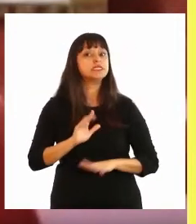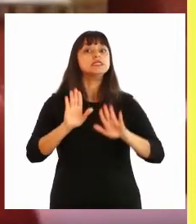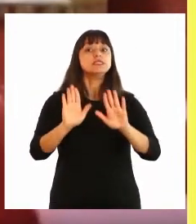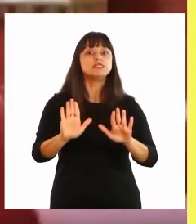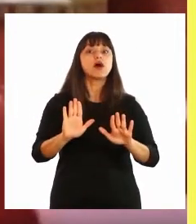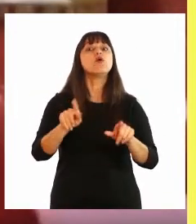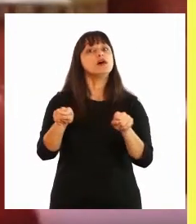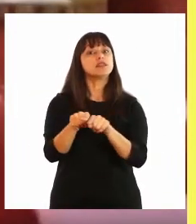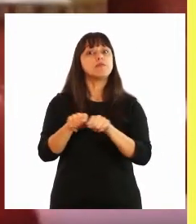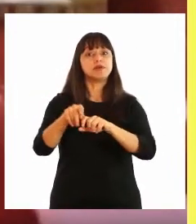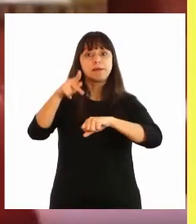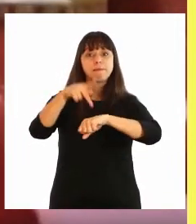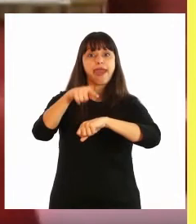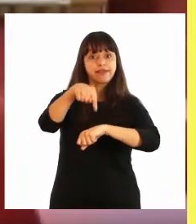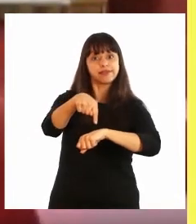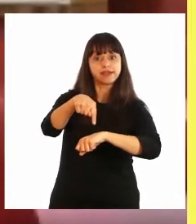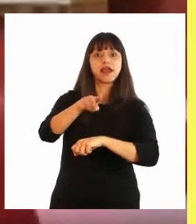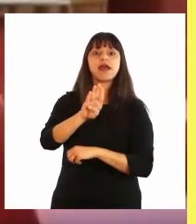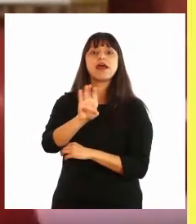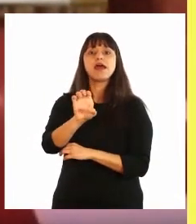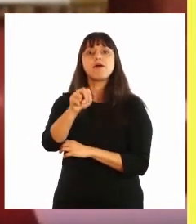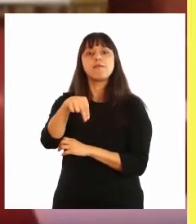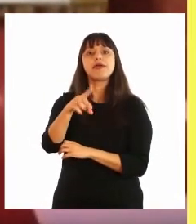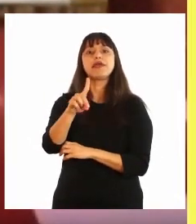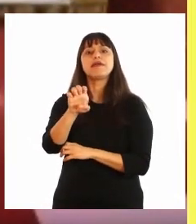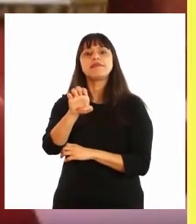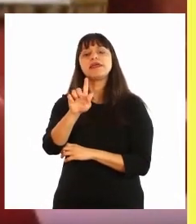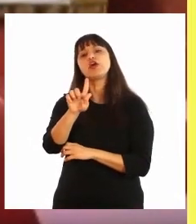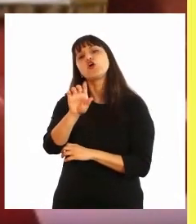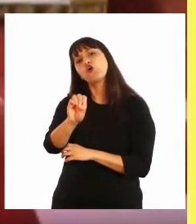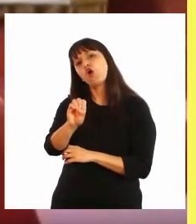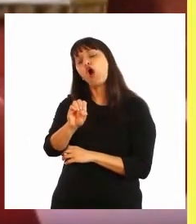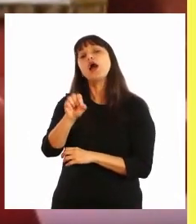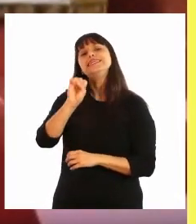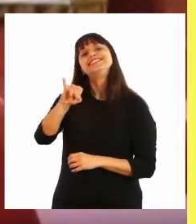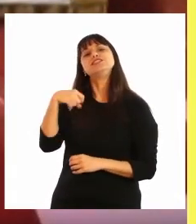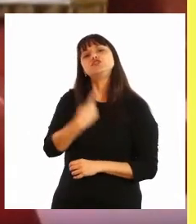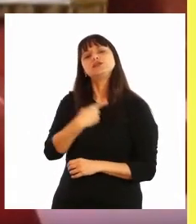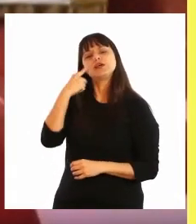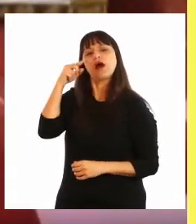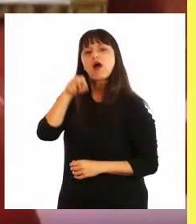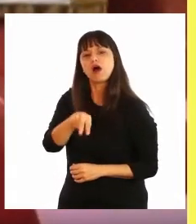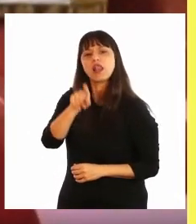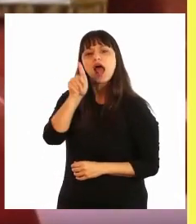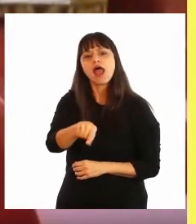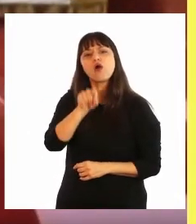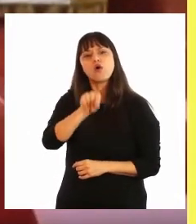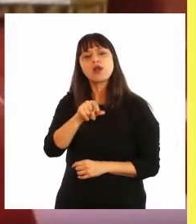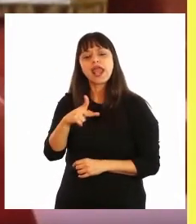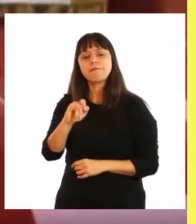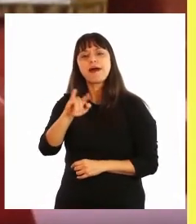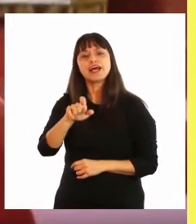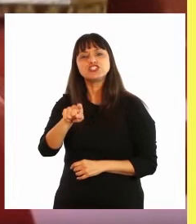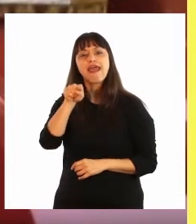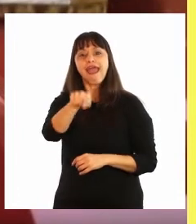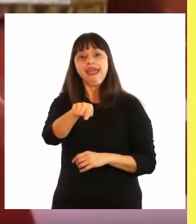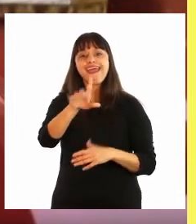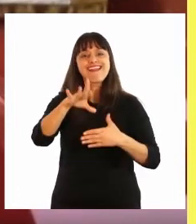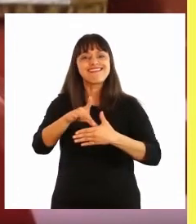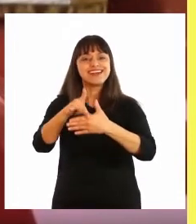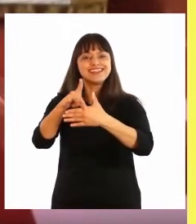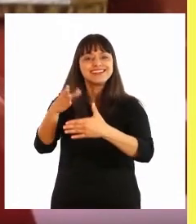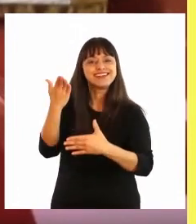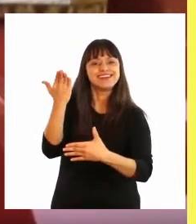mesmo jeito. Se a gente olha ele enquanto um pajé, né, então alguém que tem algo a dizer